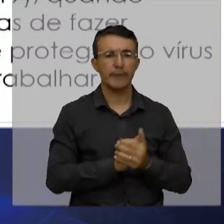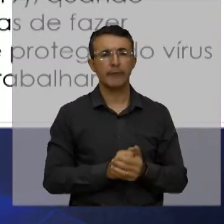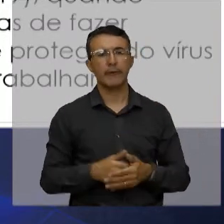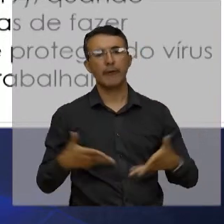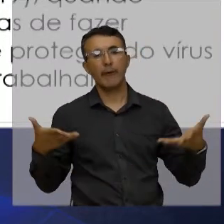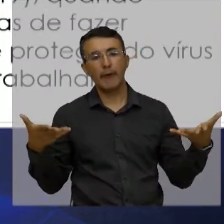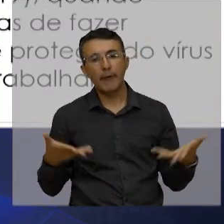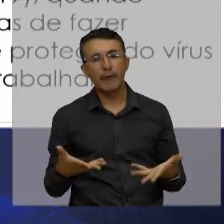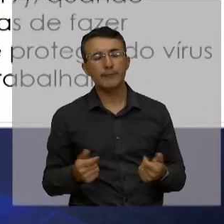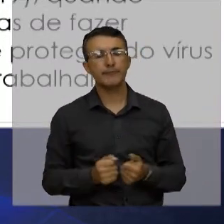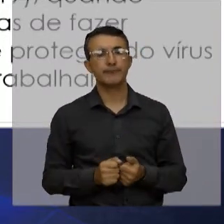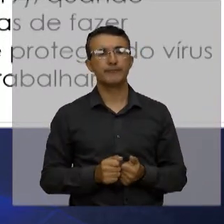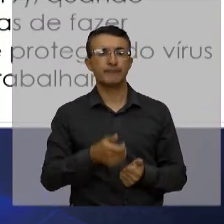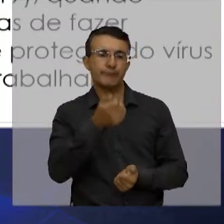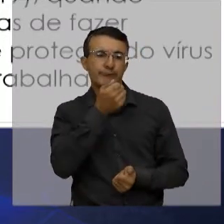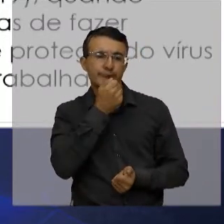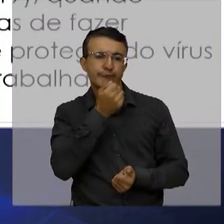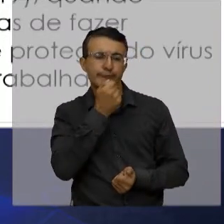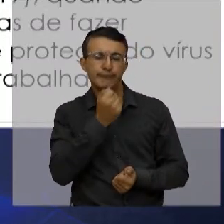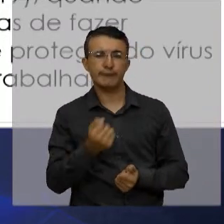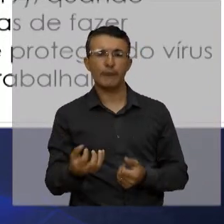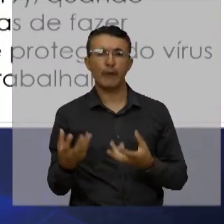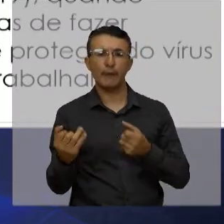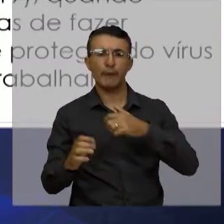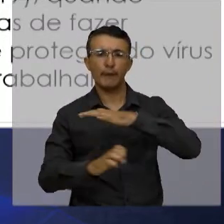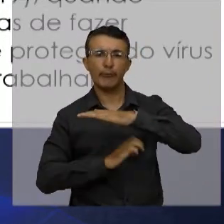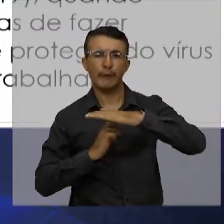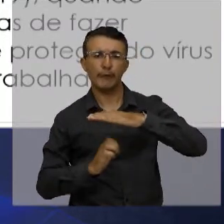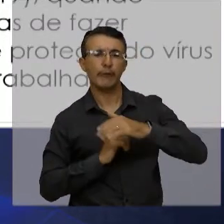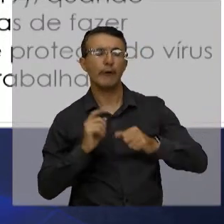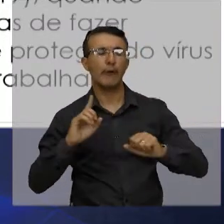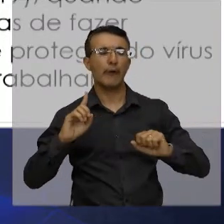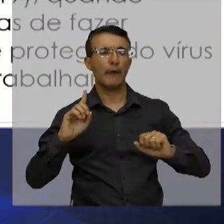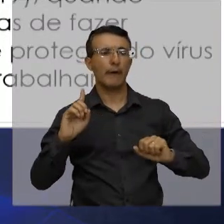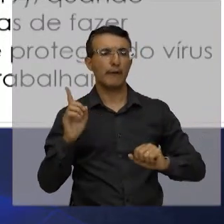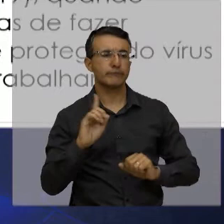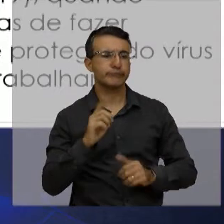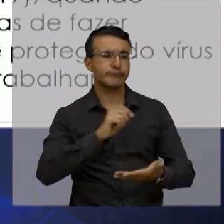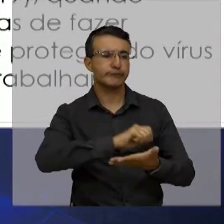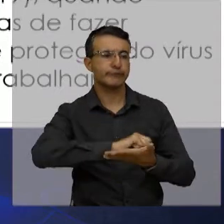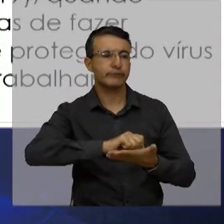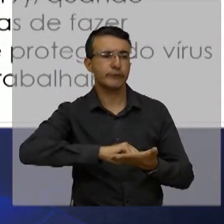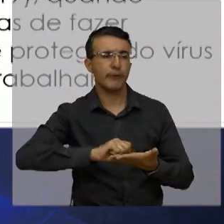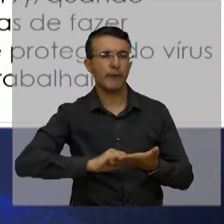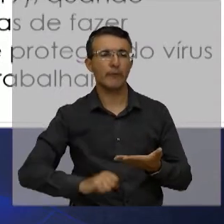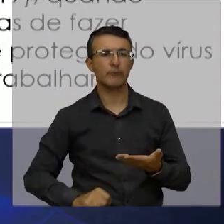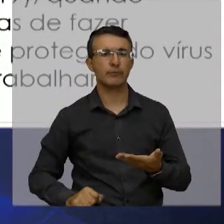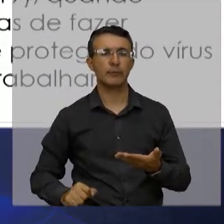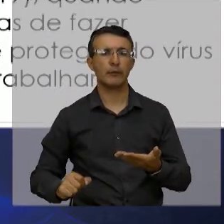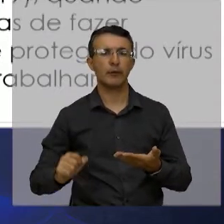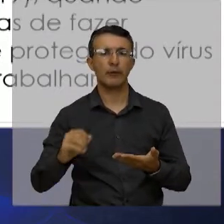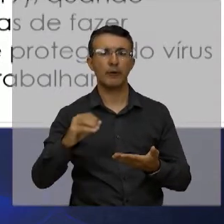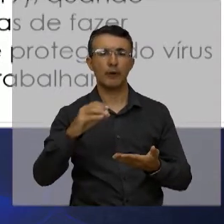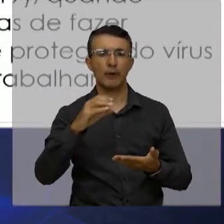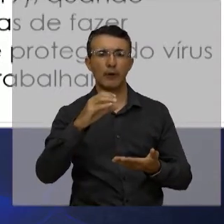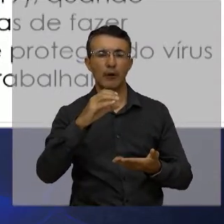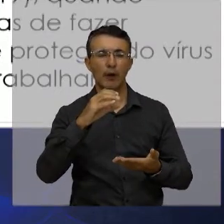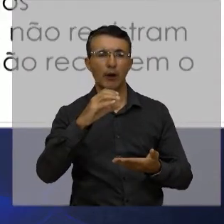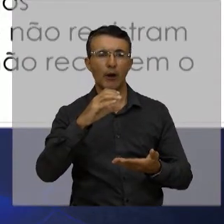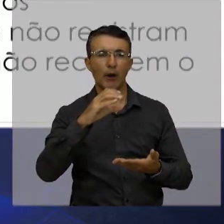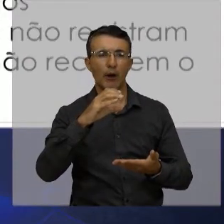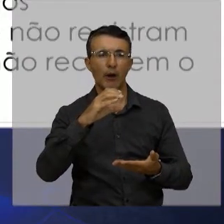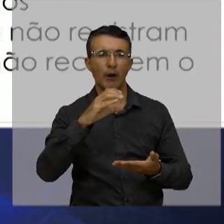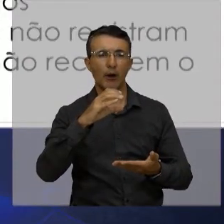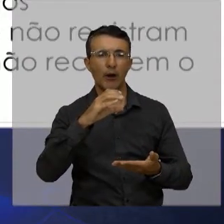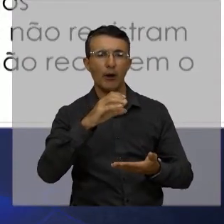muitos empregadores que não registram as empregadas e não recolhem o INSS.